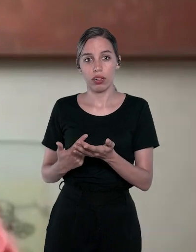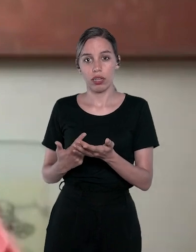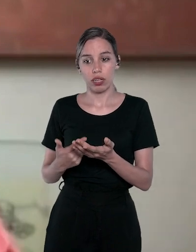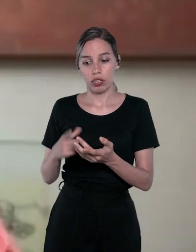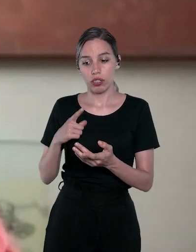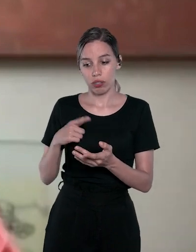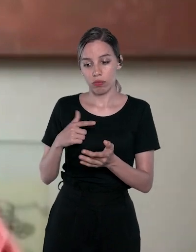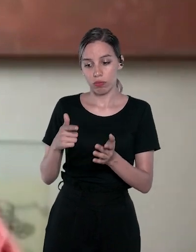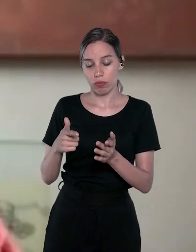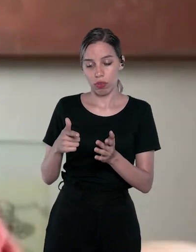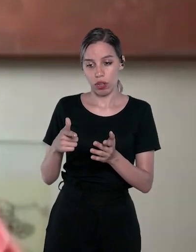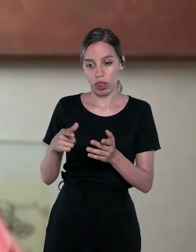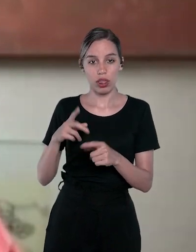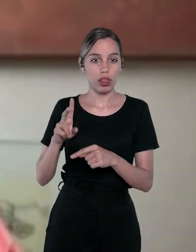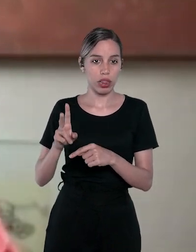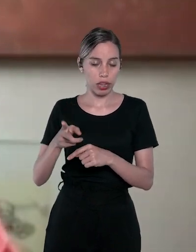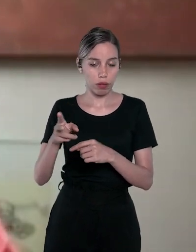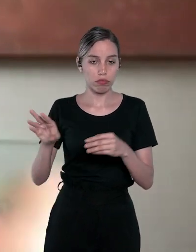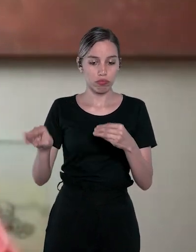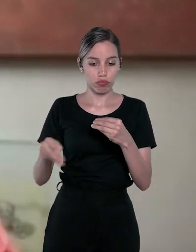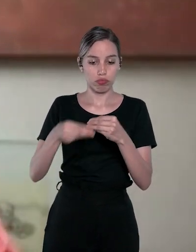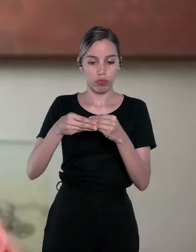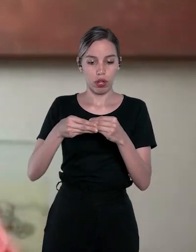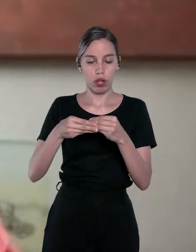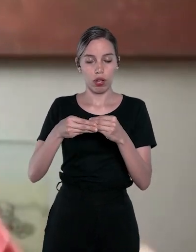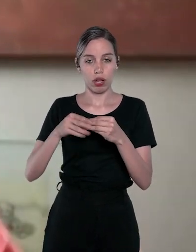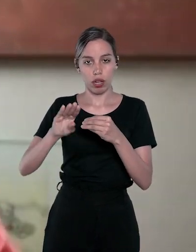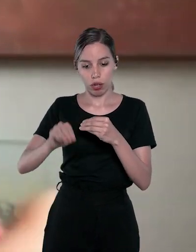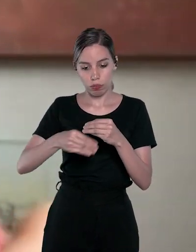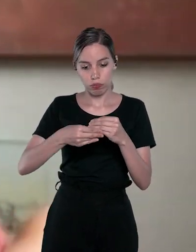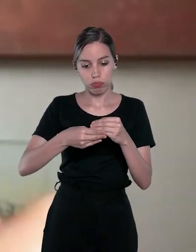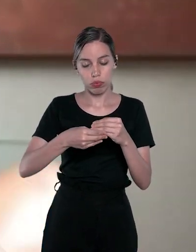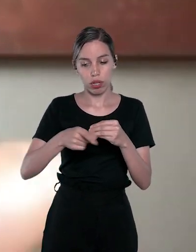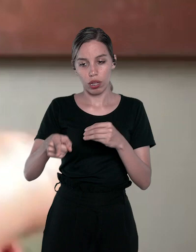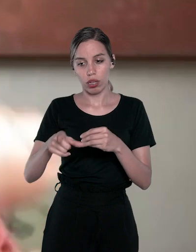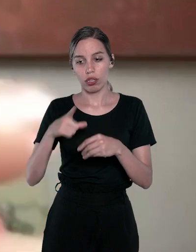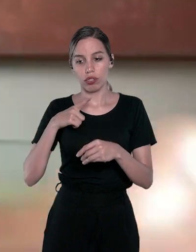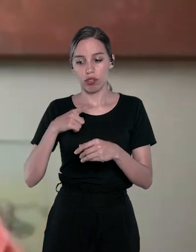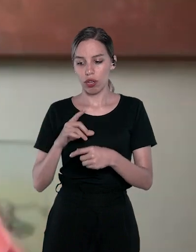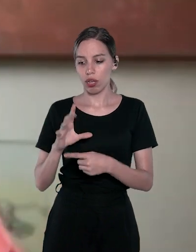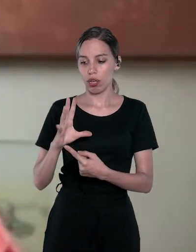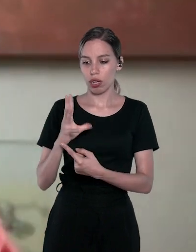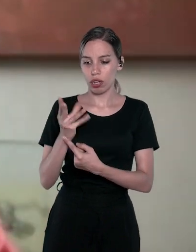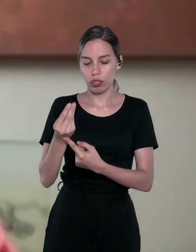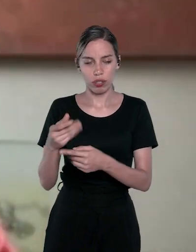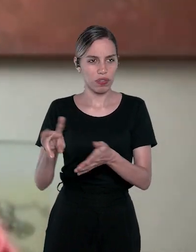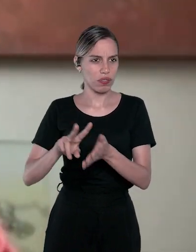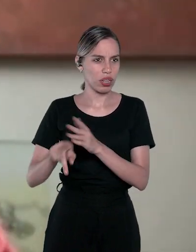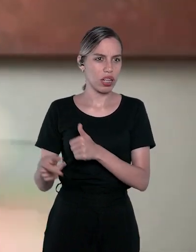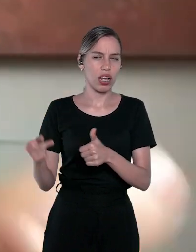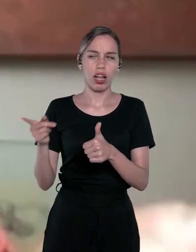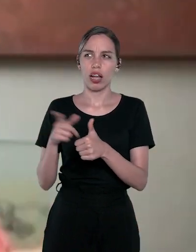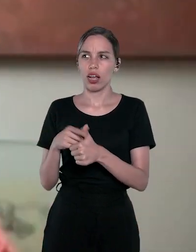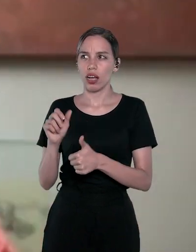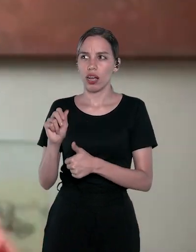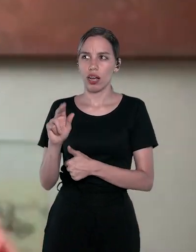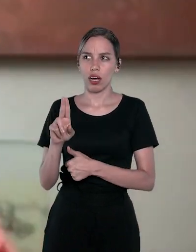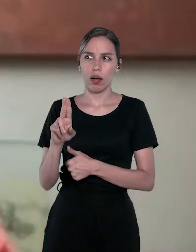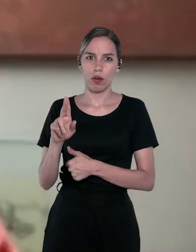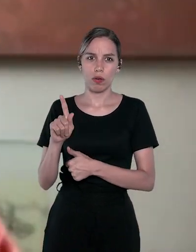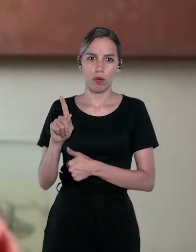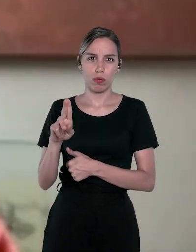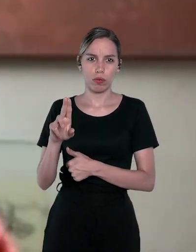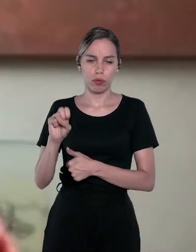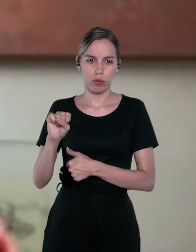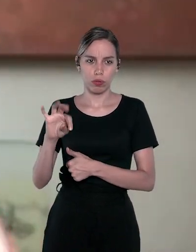nome, Complemento, mas era integrado por artistas como Augusto Deguá, Yara